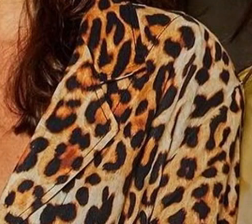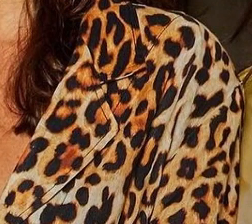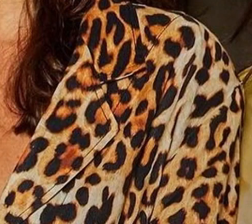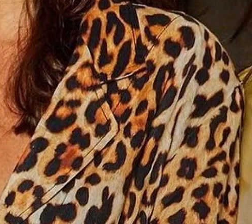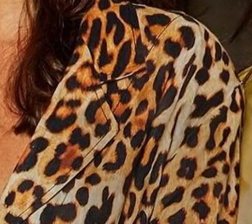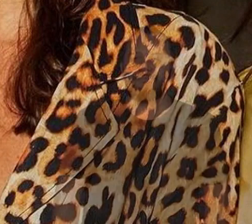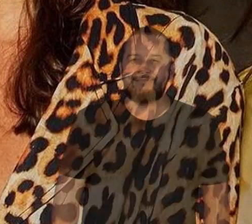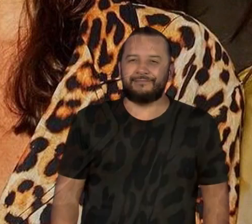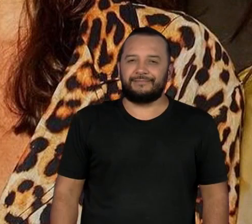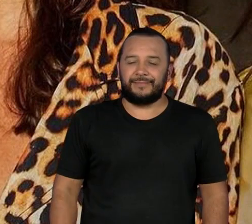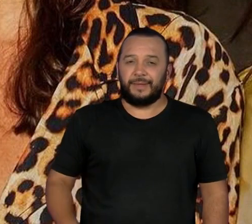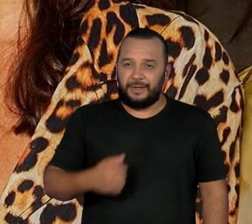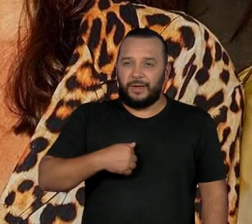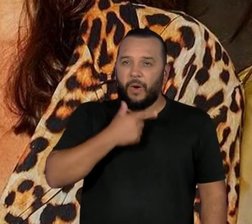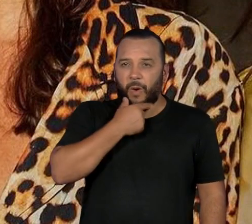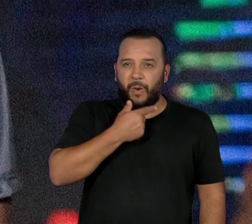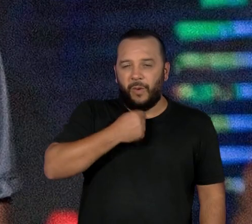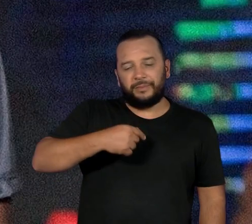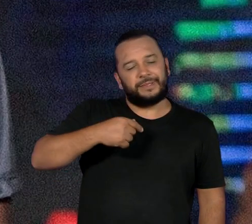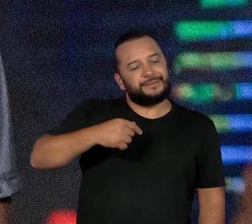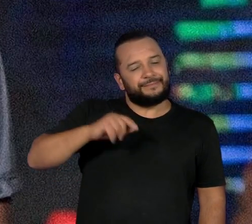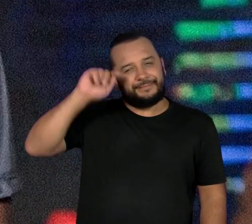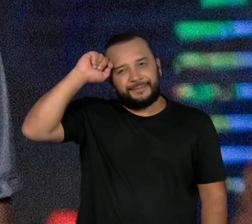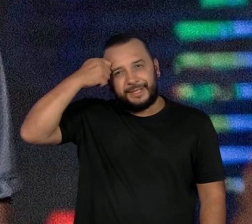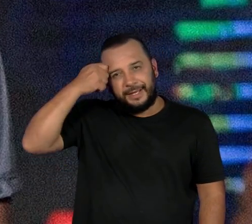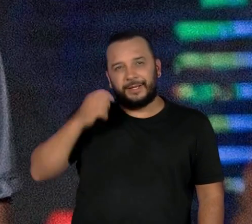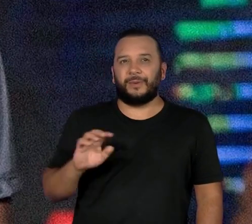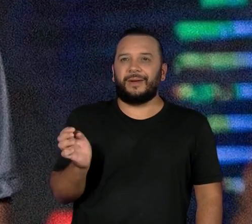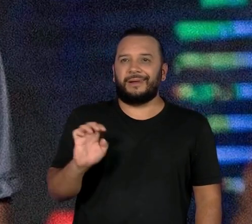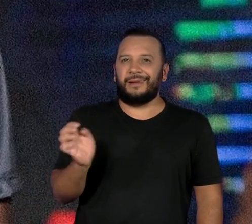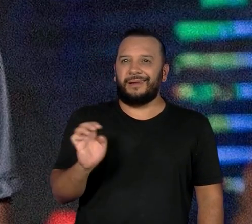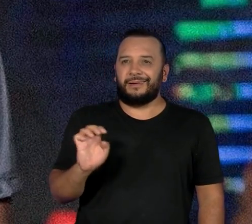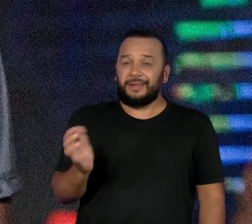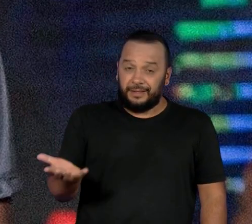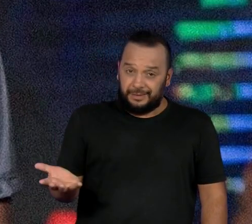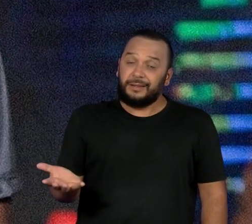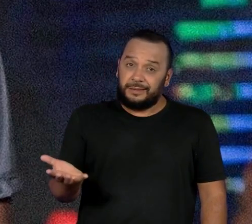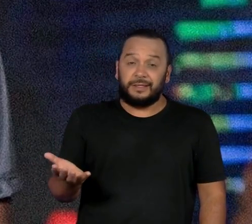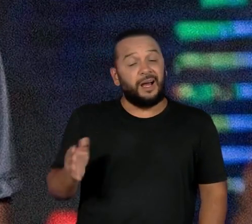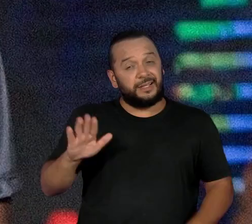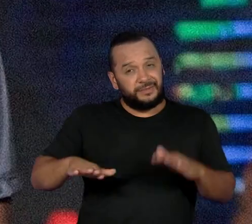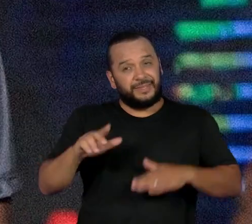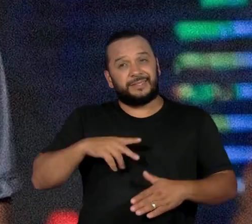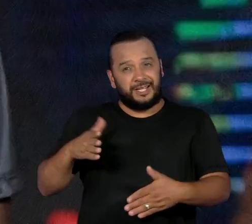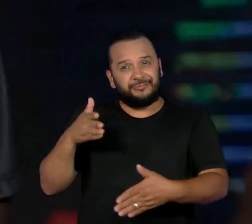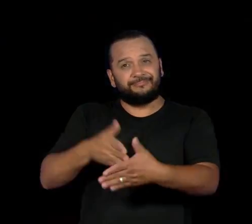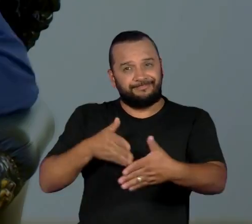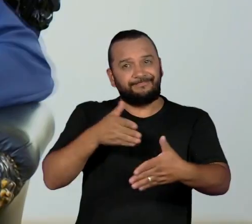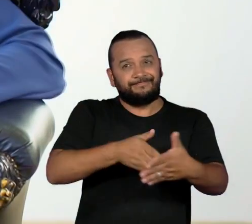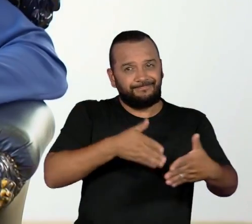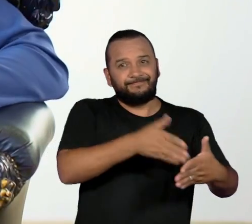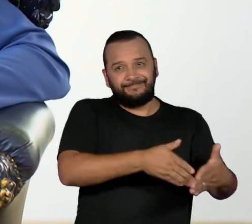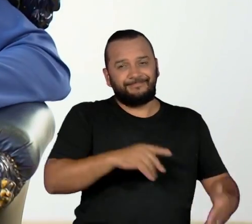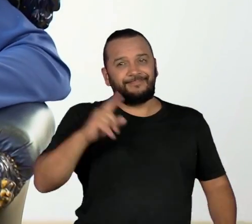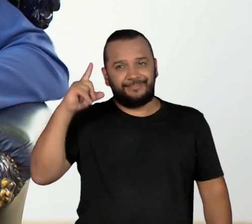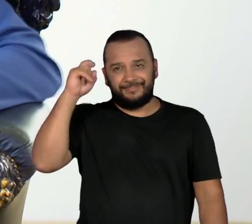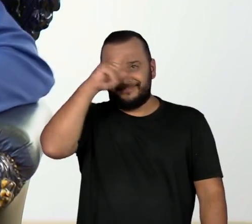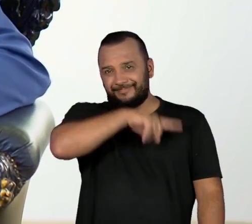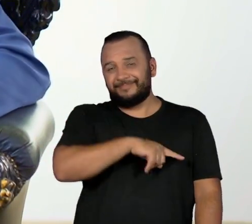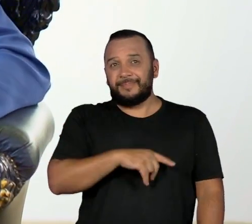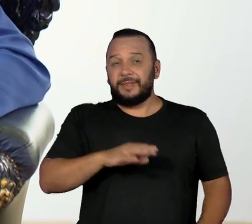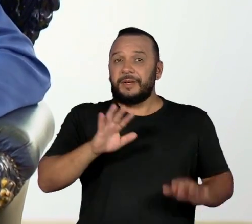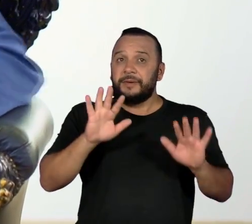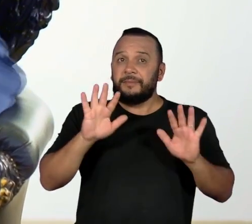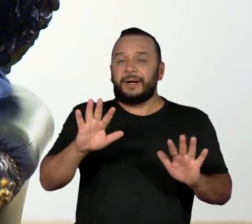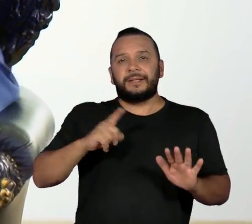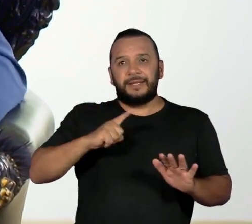Por eu ser um homem preto gay, faz com que as coisas, claro, se dificultem os caminhos de acessibilidade, mas eu tenho pessoas que estão